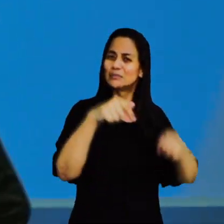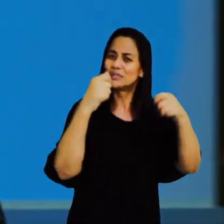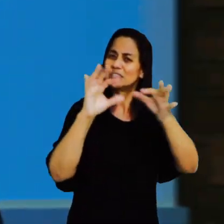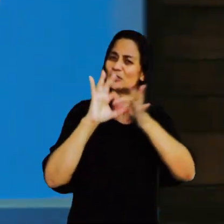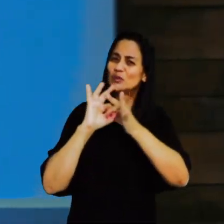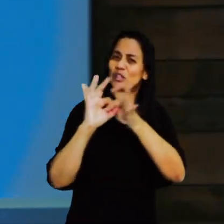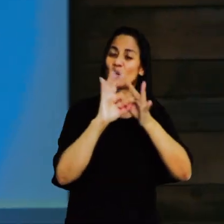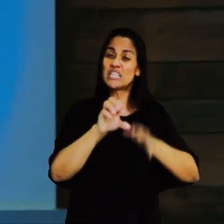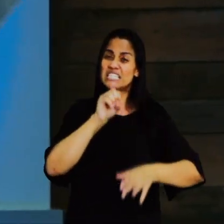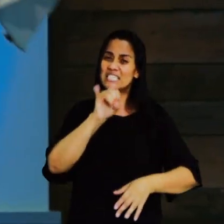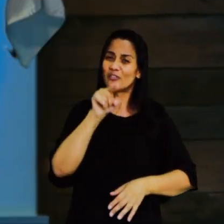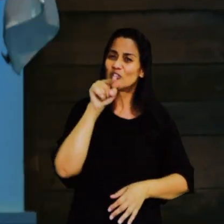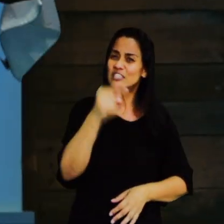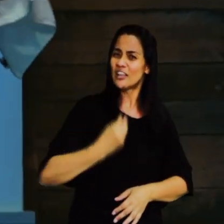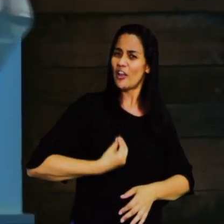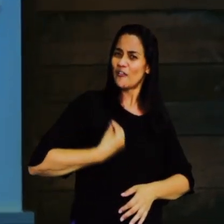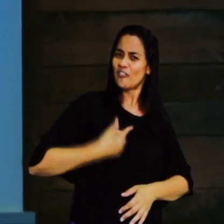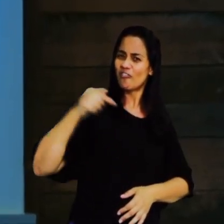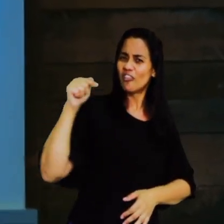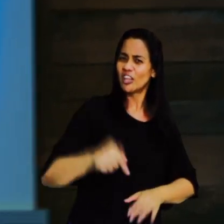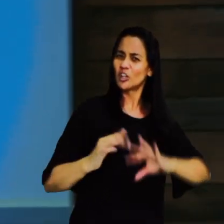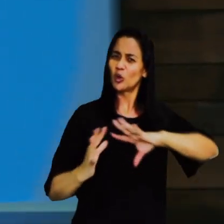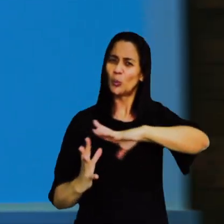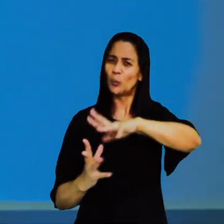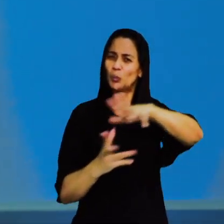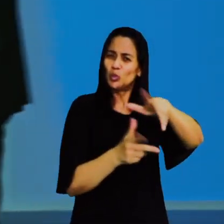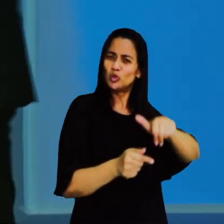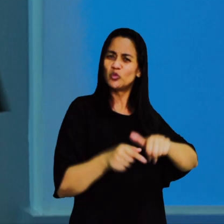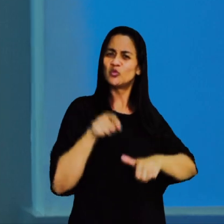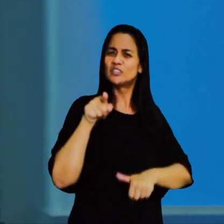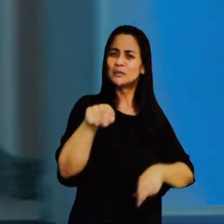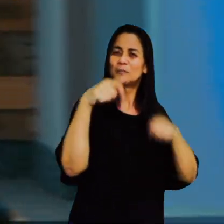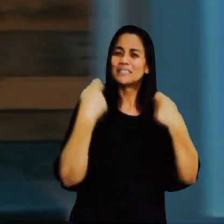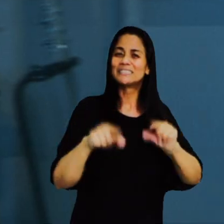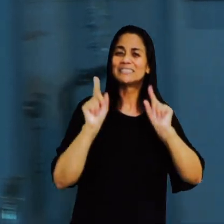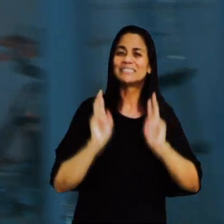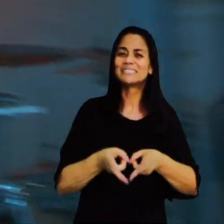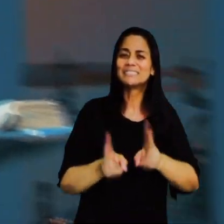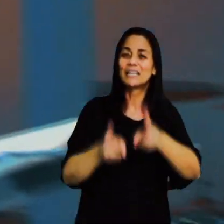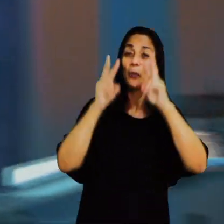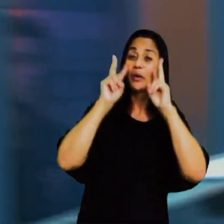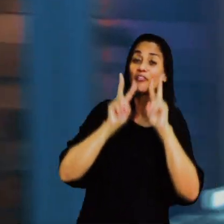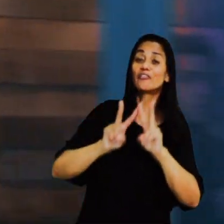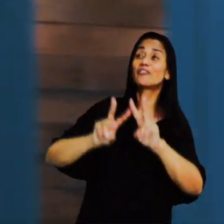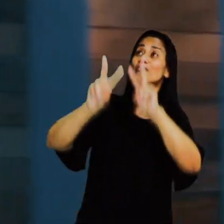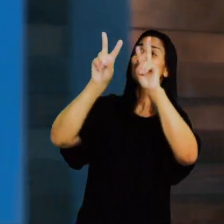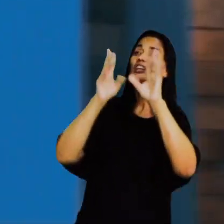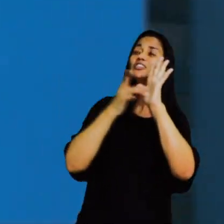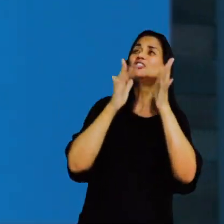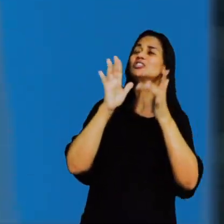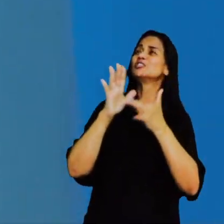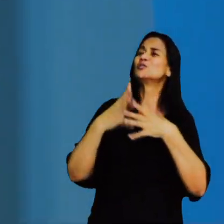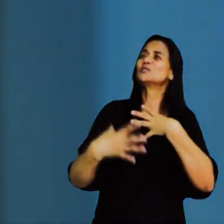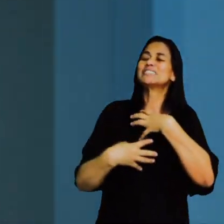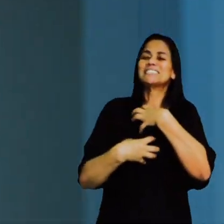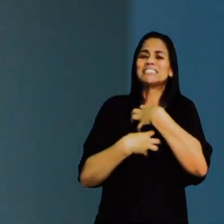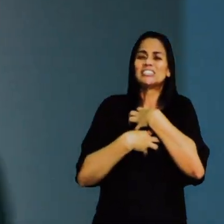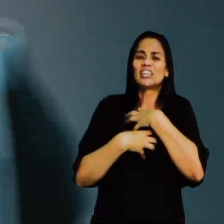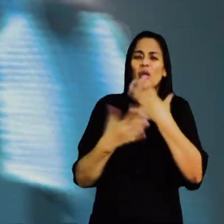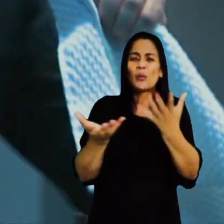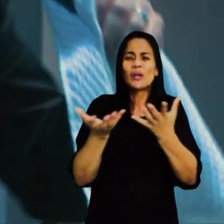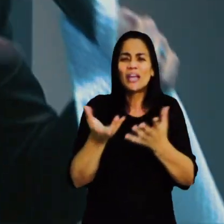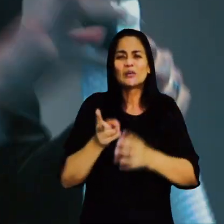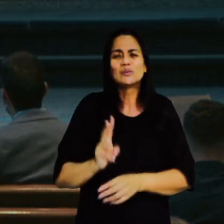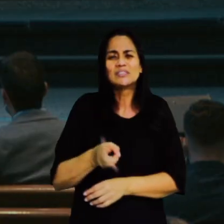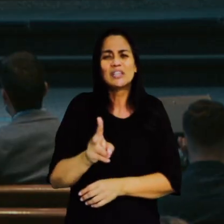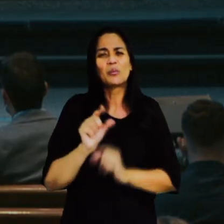quero sempre escutar a voz do Senhor. Eu quero colocar a minha cabeça no colo do Senhor. Eu quero escutar o batido